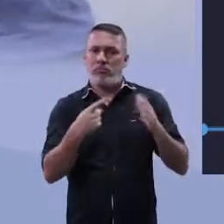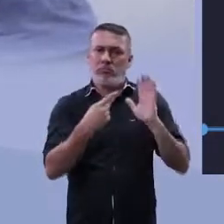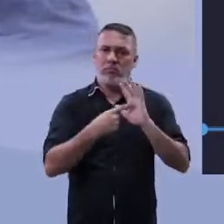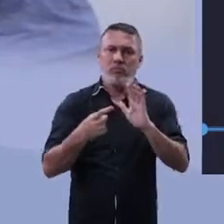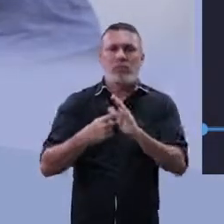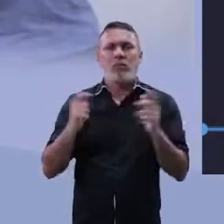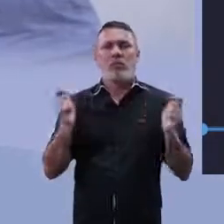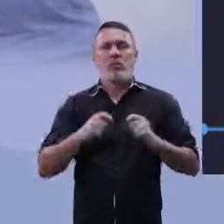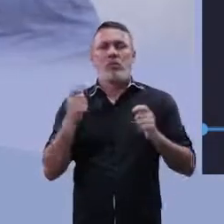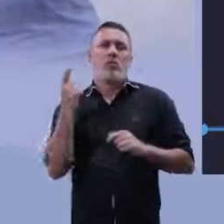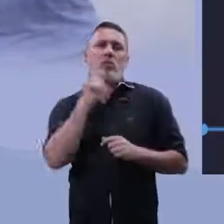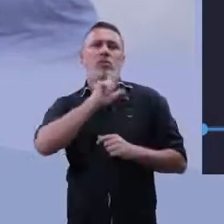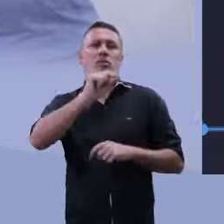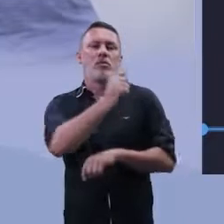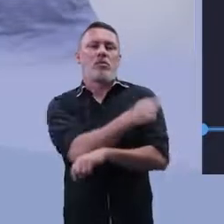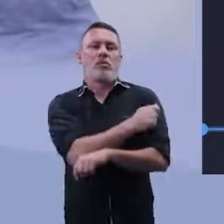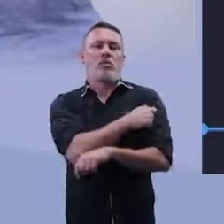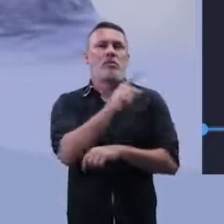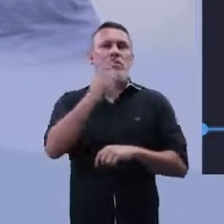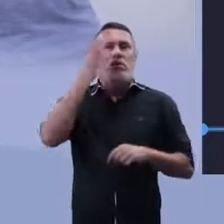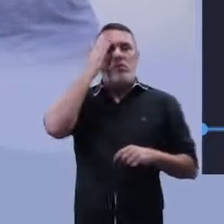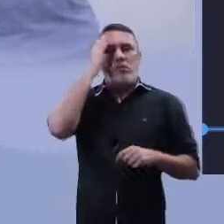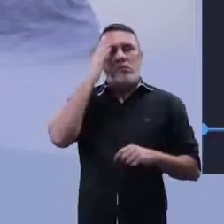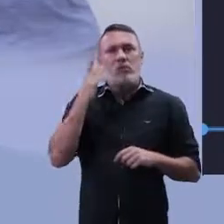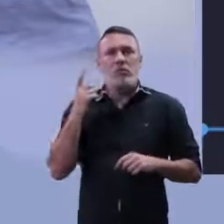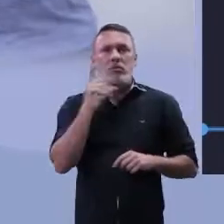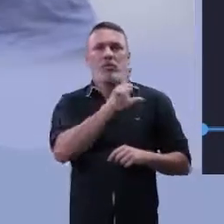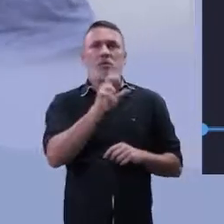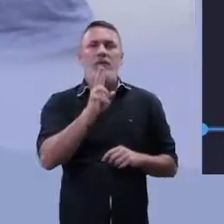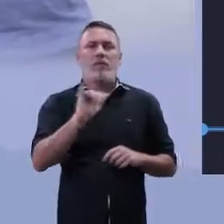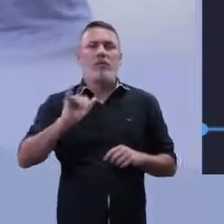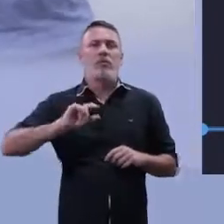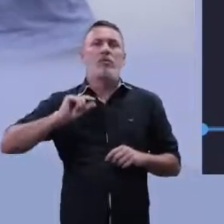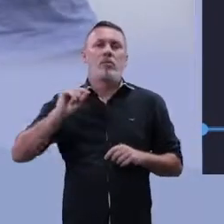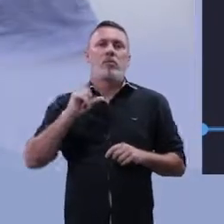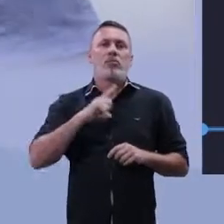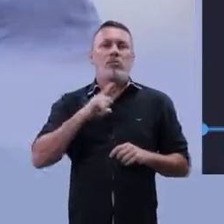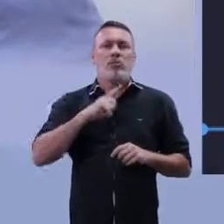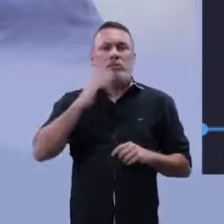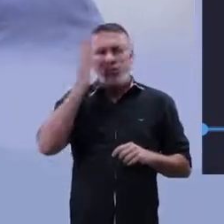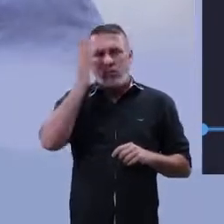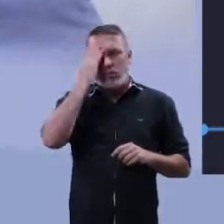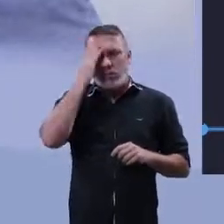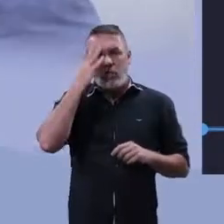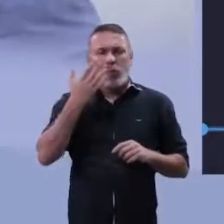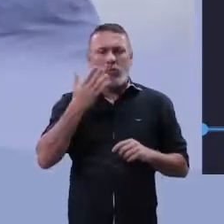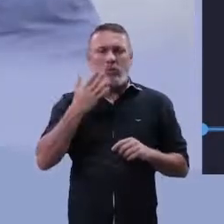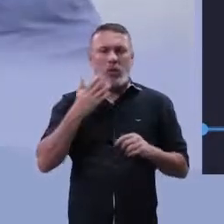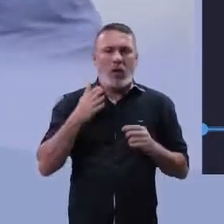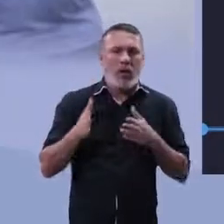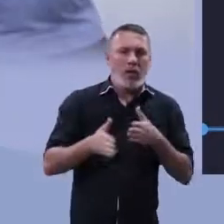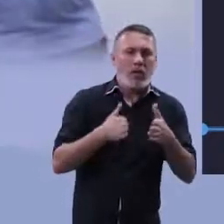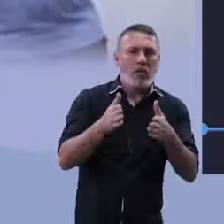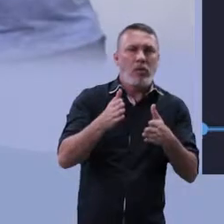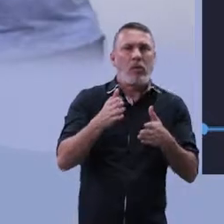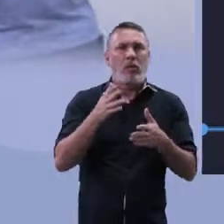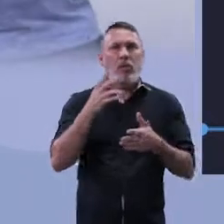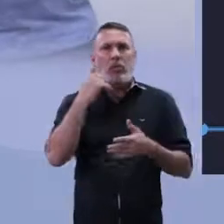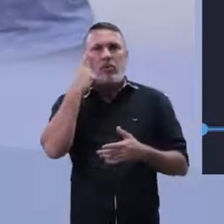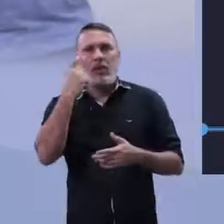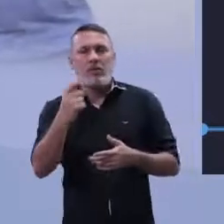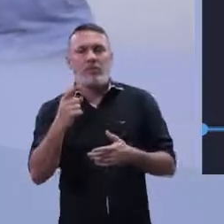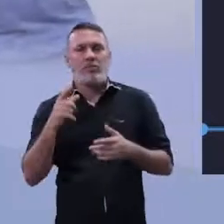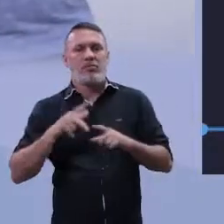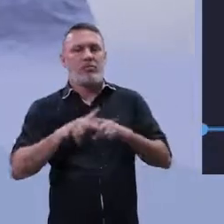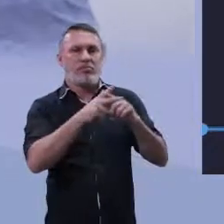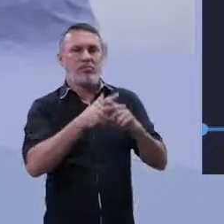elementos suficientes para que o aluno, o candidato ali, conseguisse percorrer um caminho atrativo para a